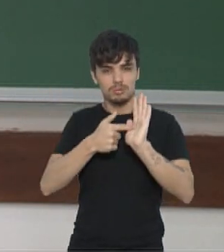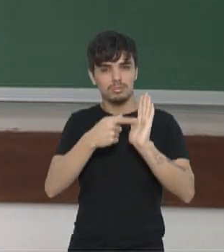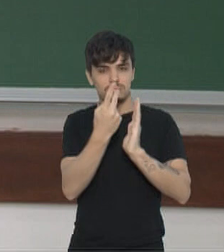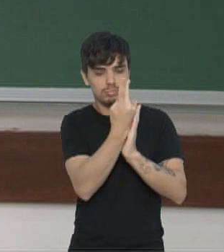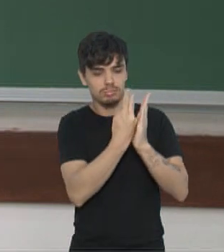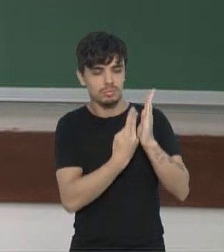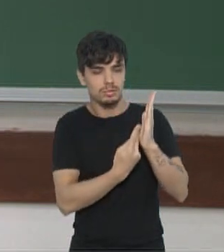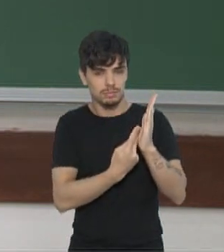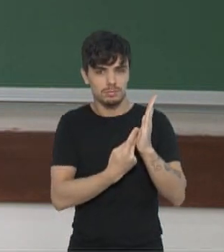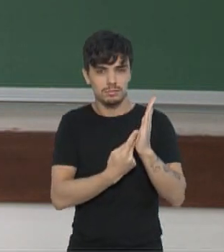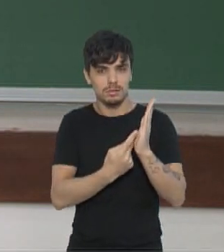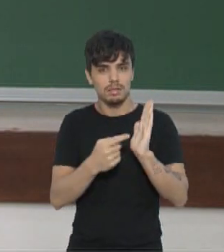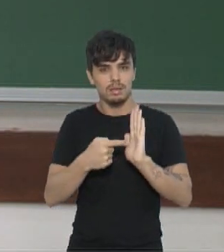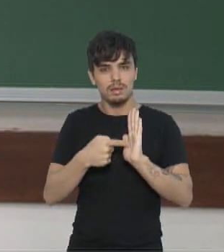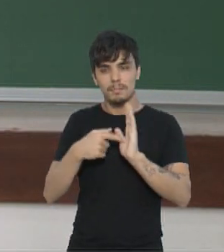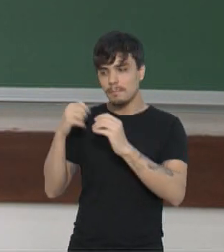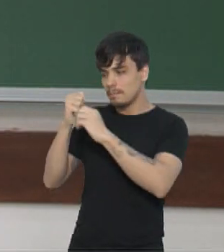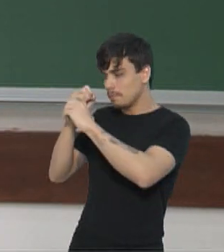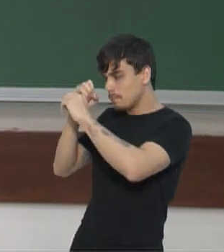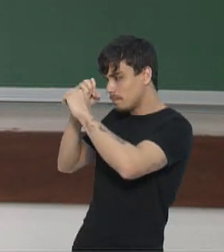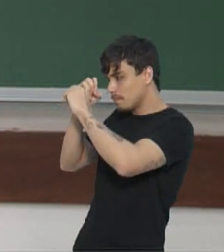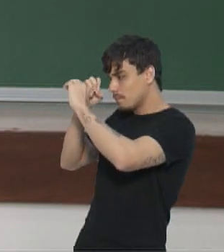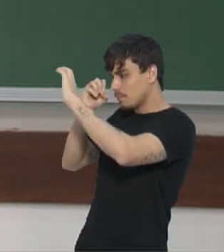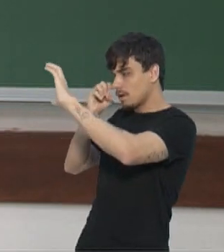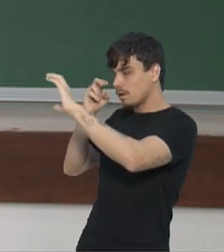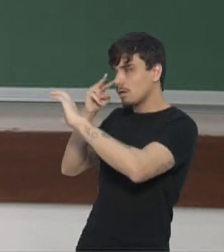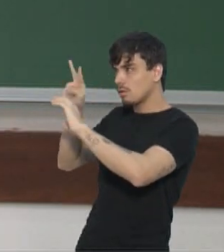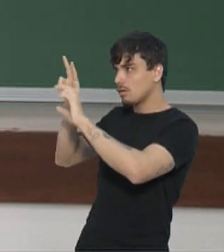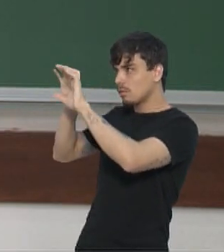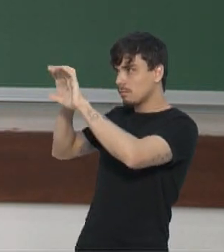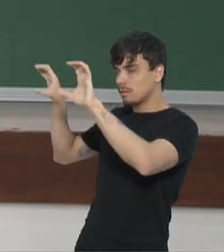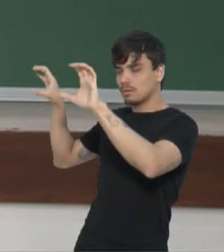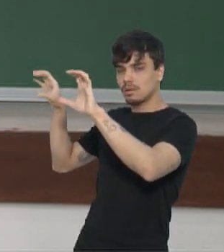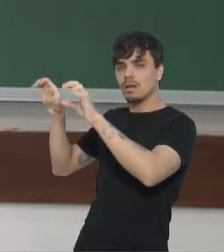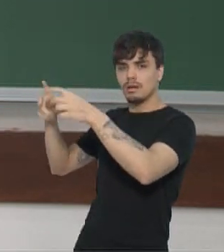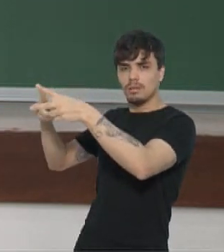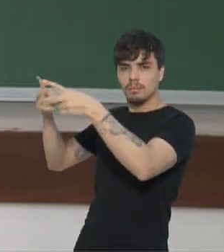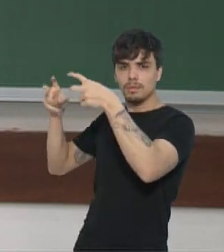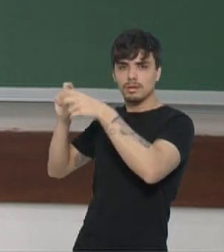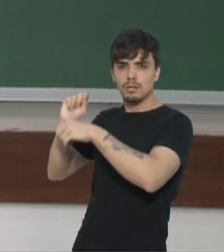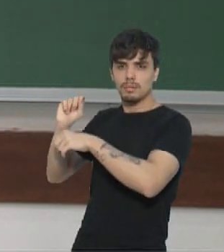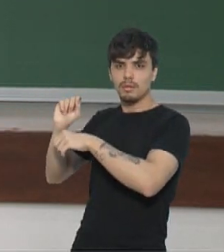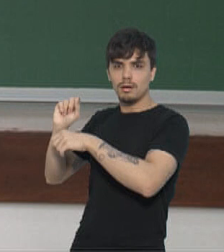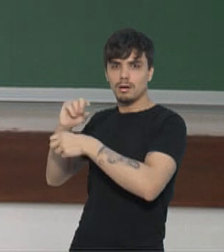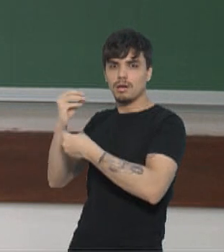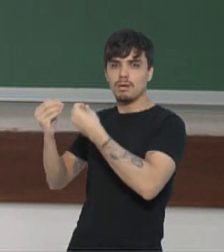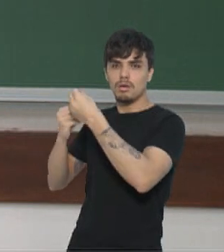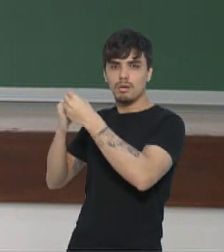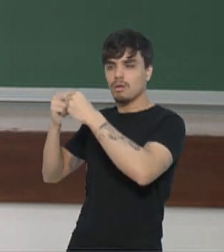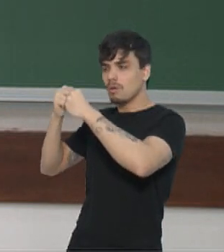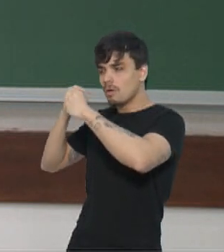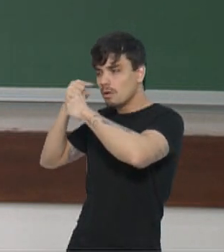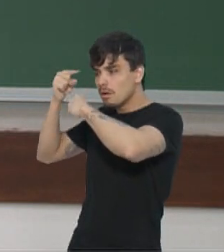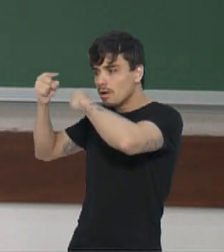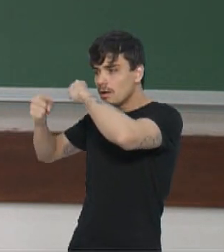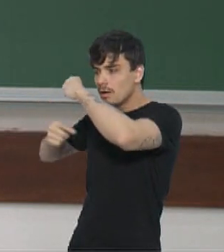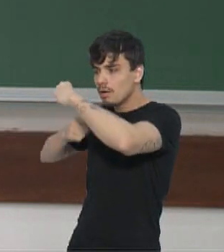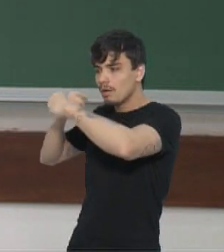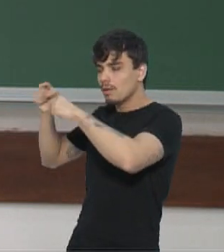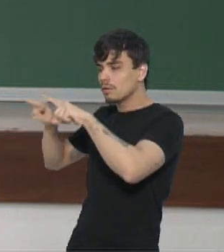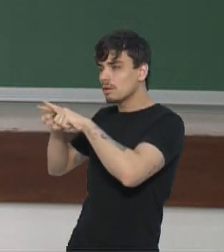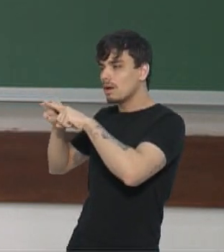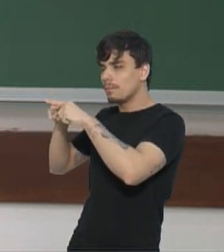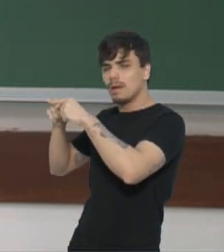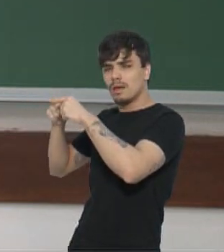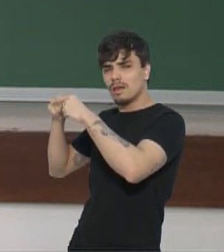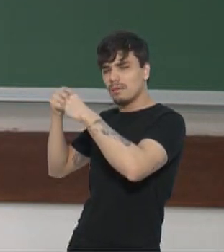pega o telescópio dele potente e olha para o céu e começa a ver como que Marte se movimenta, como o Mercúrio,